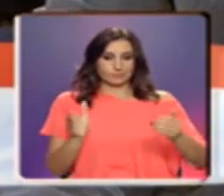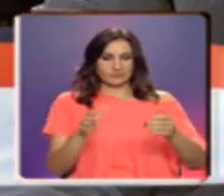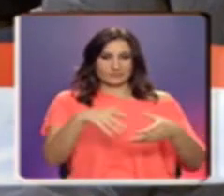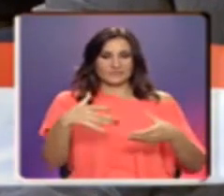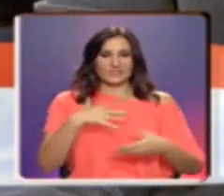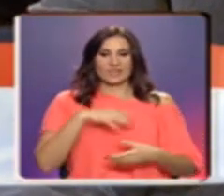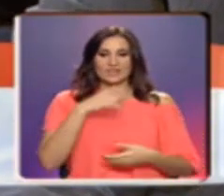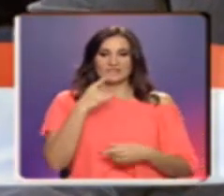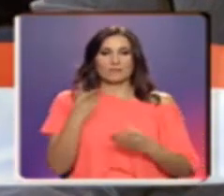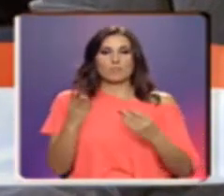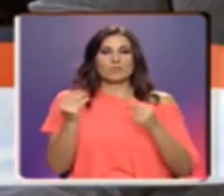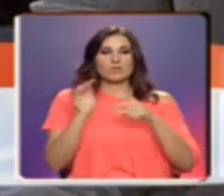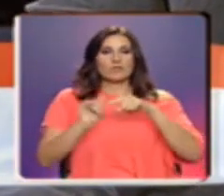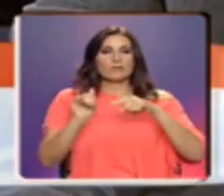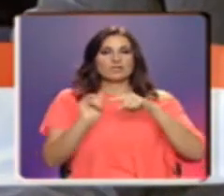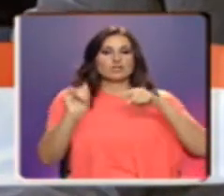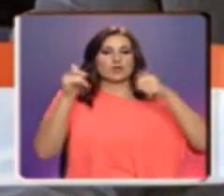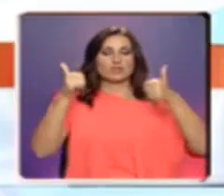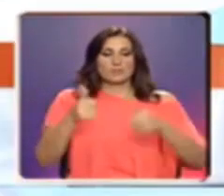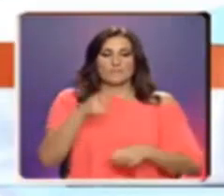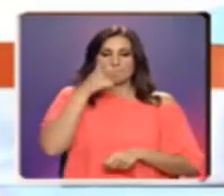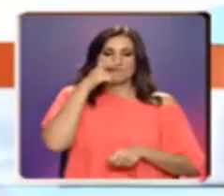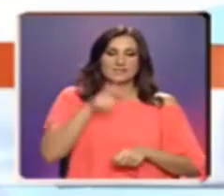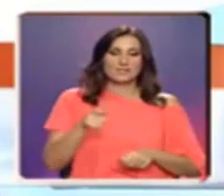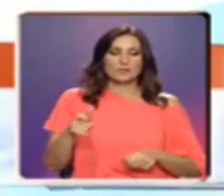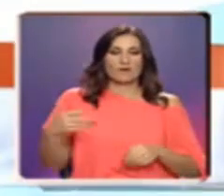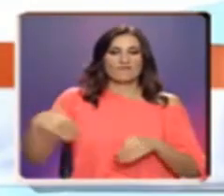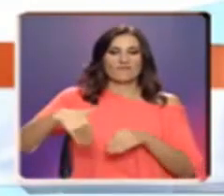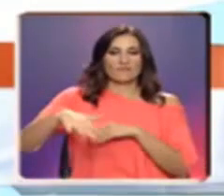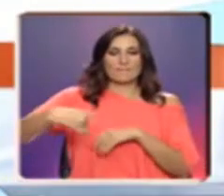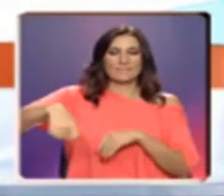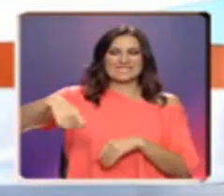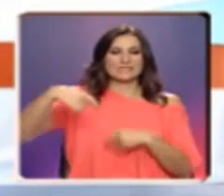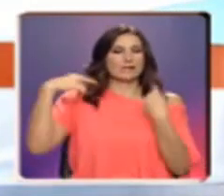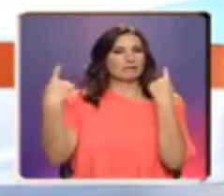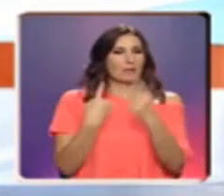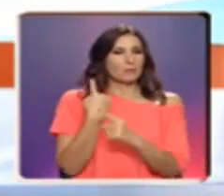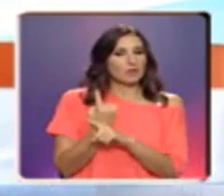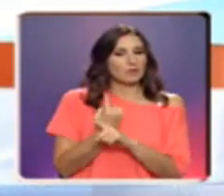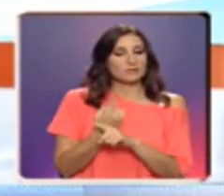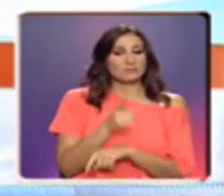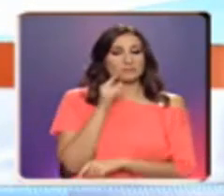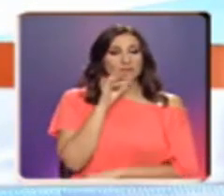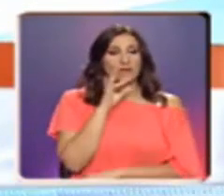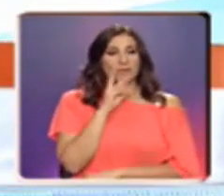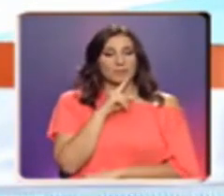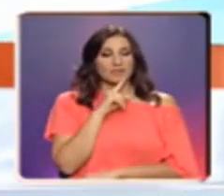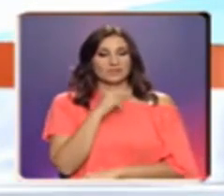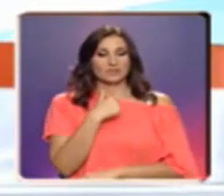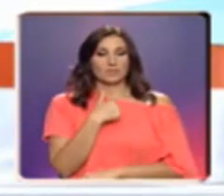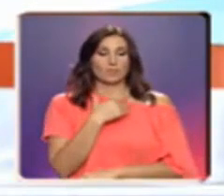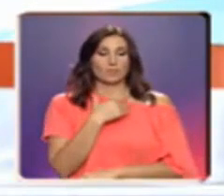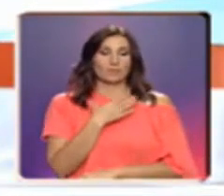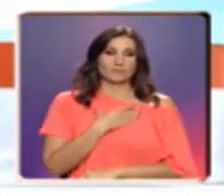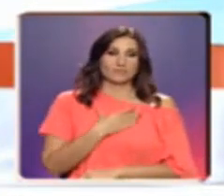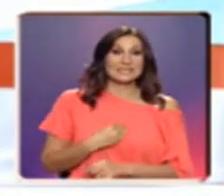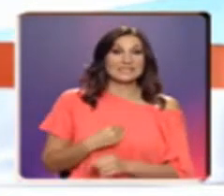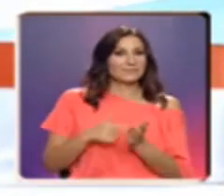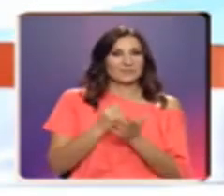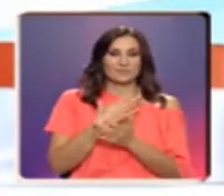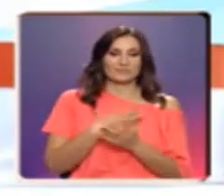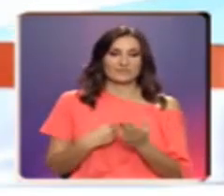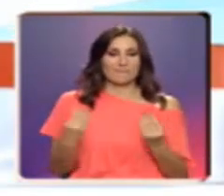era sinal de grande sorte e que queria ser uma pessoa, queria ser presidente de alguma coisa. E os meus pais, porque eu gostei muito, sempre gostei